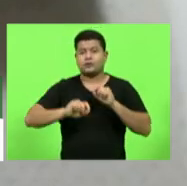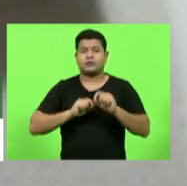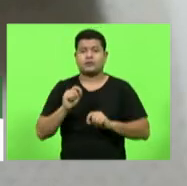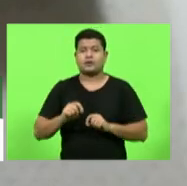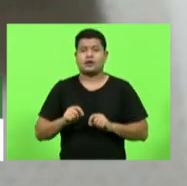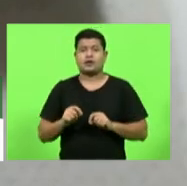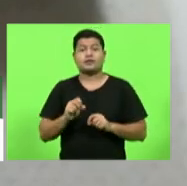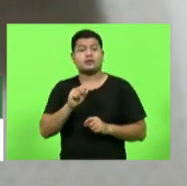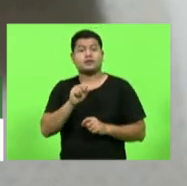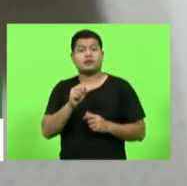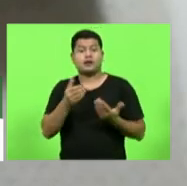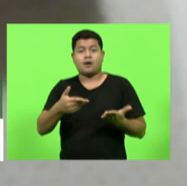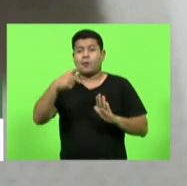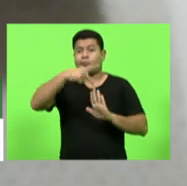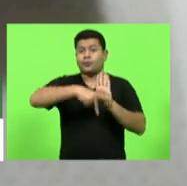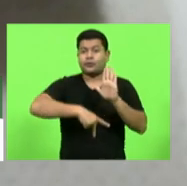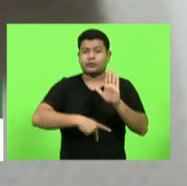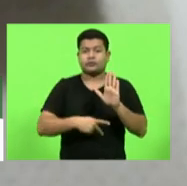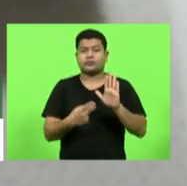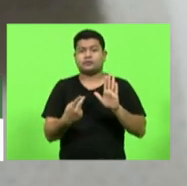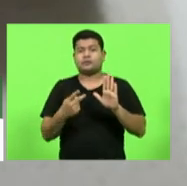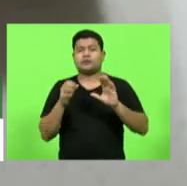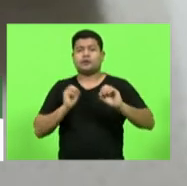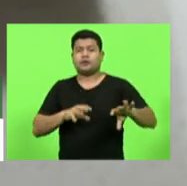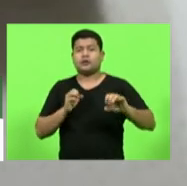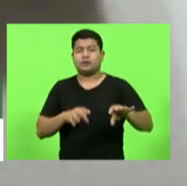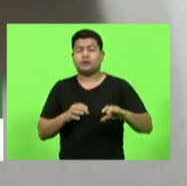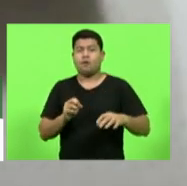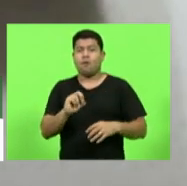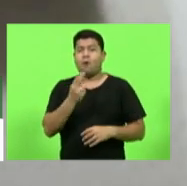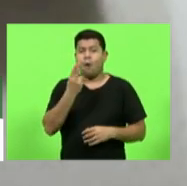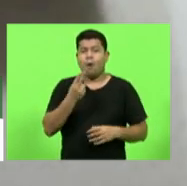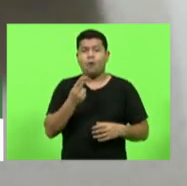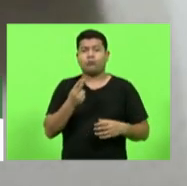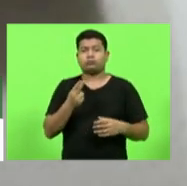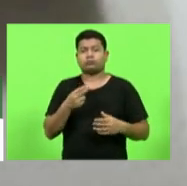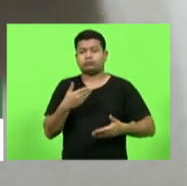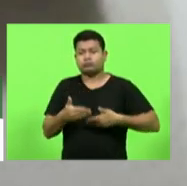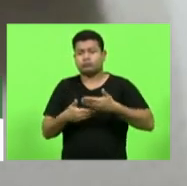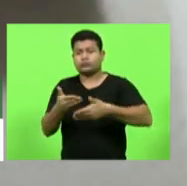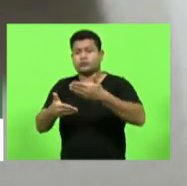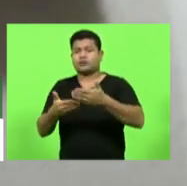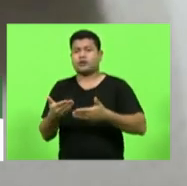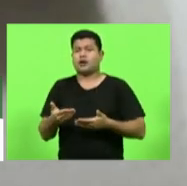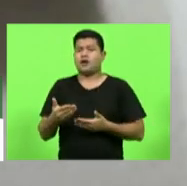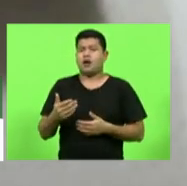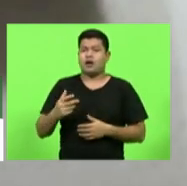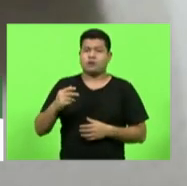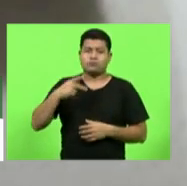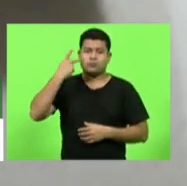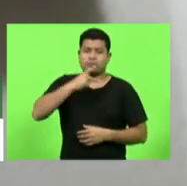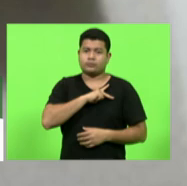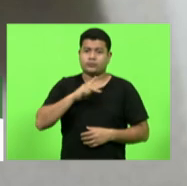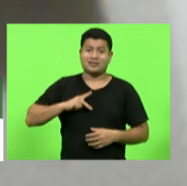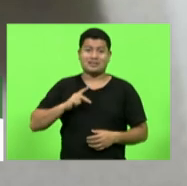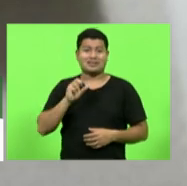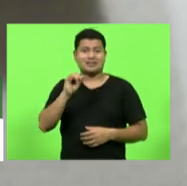de educação ou não há boa condução de política pública sem levar o orçamento a sério.